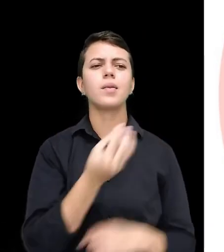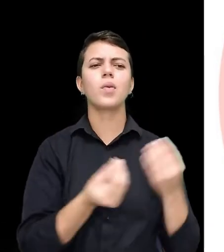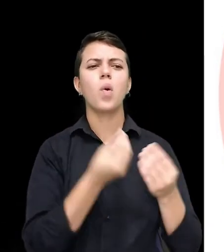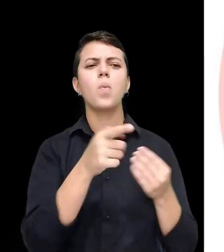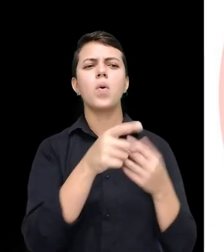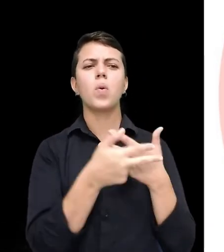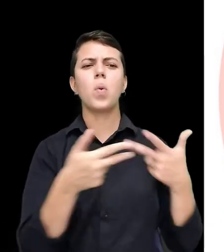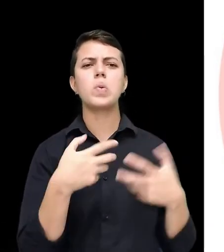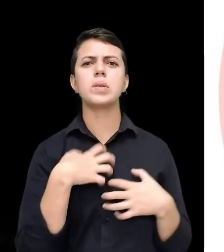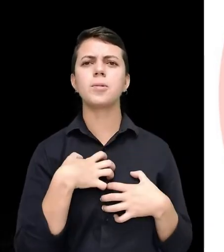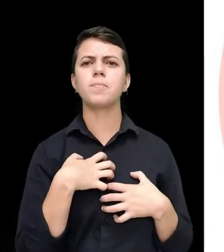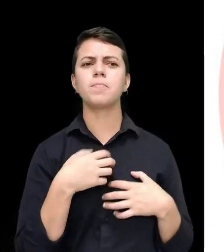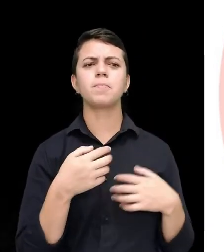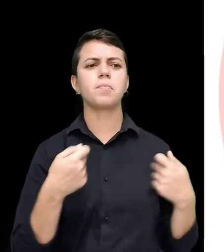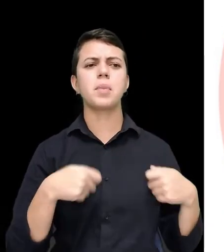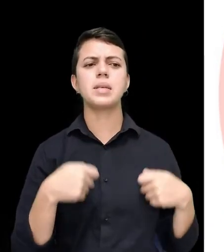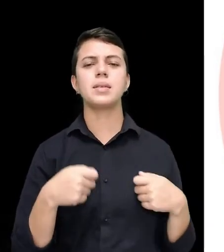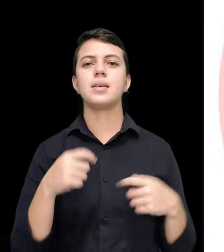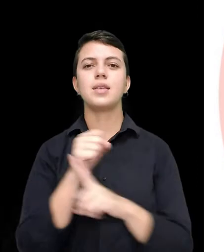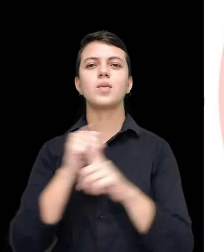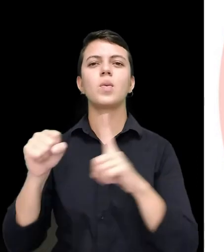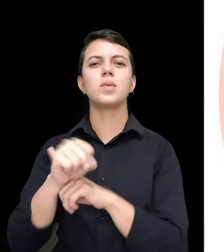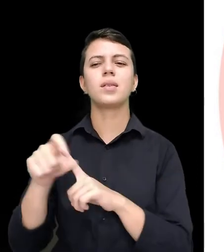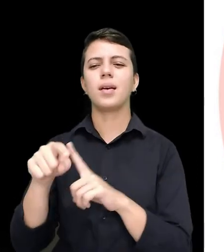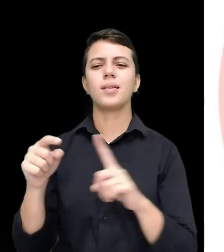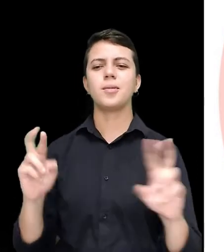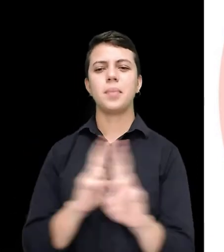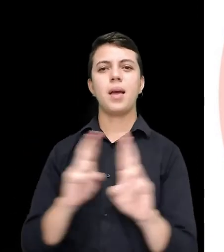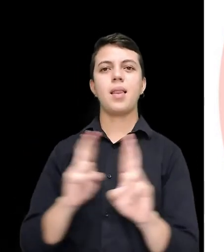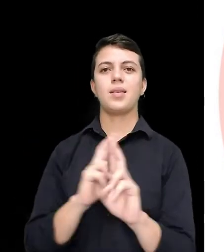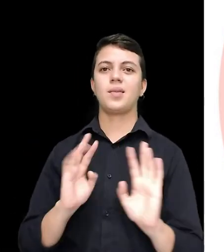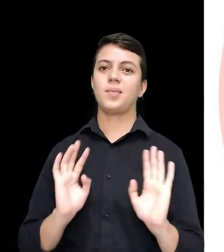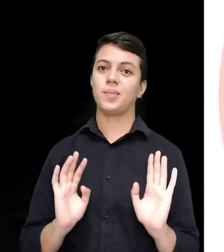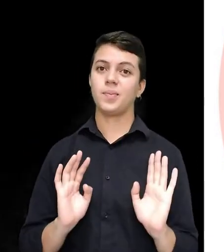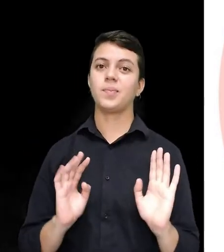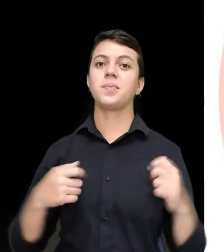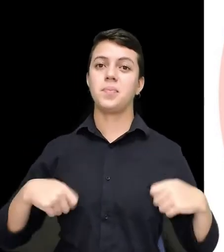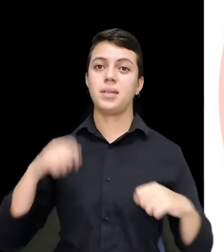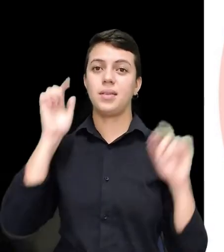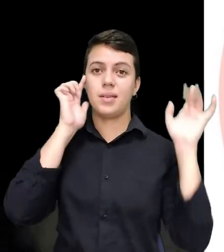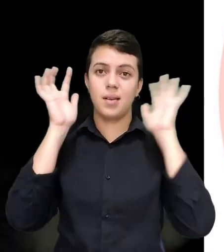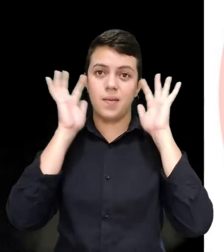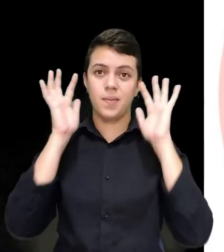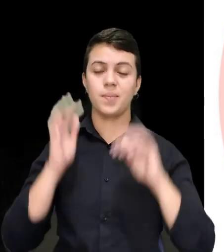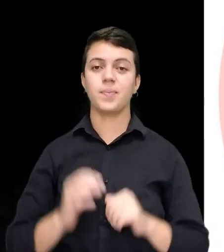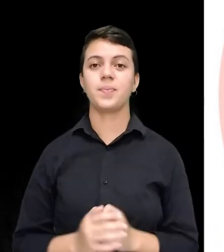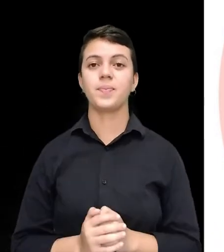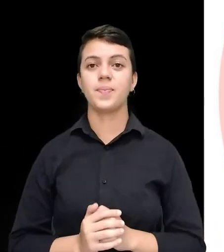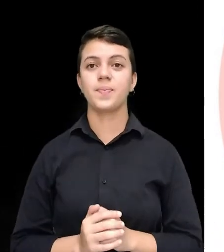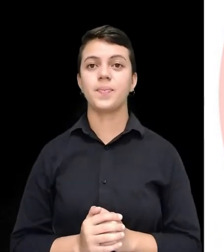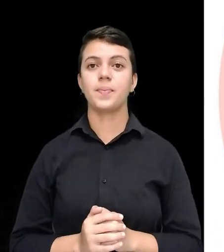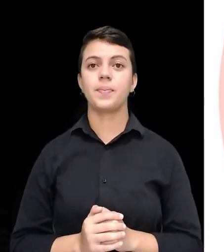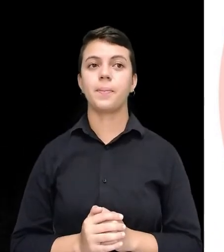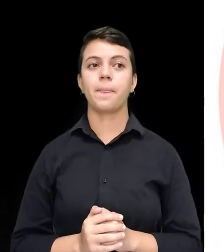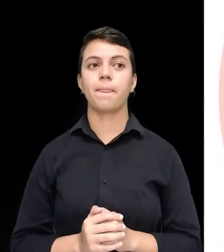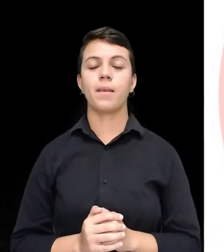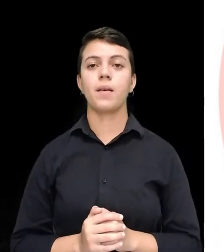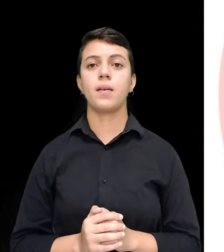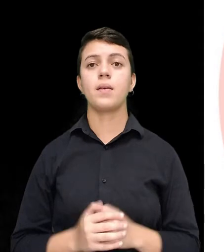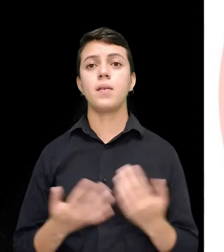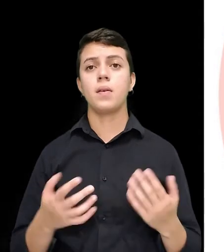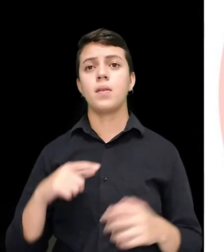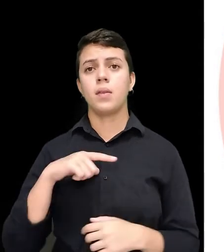à necessidade dessa sociedade. Então, não levam em conta aí também as questões